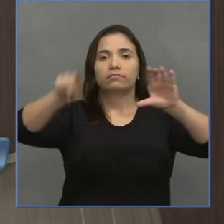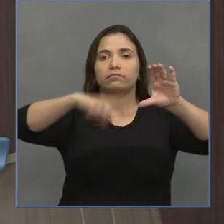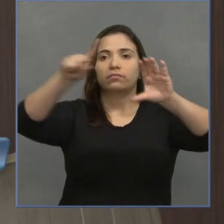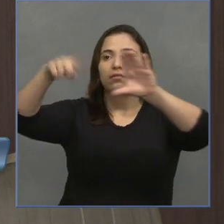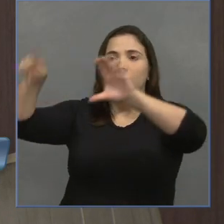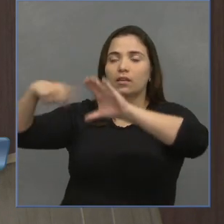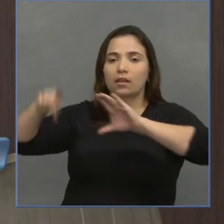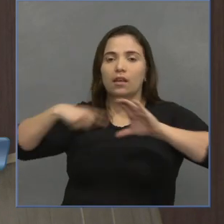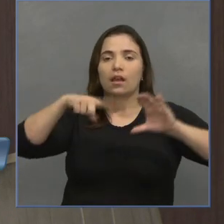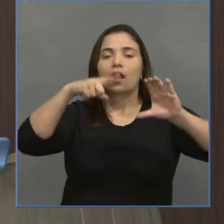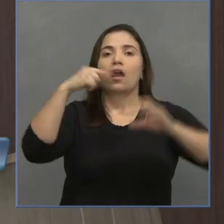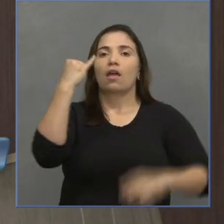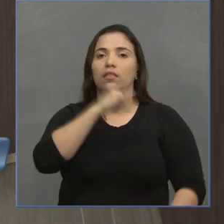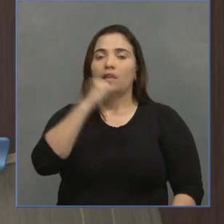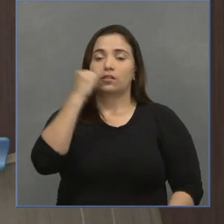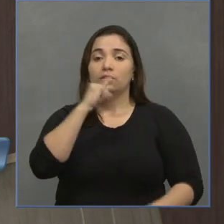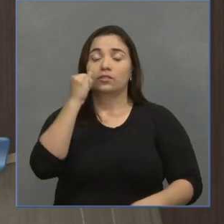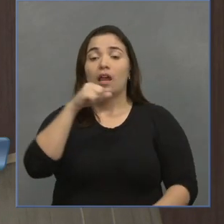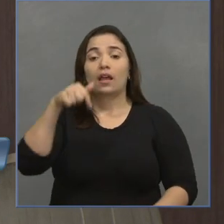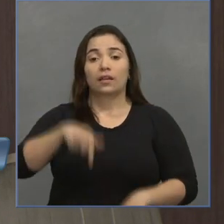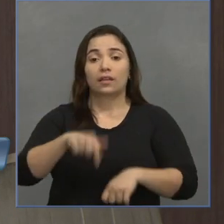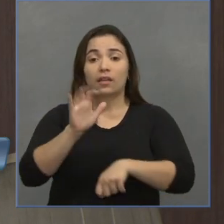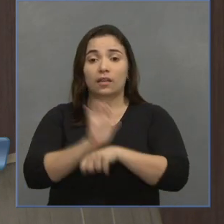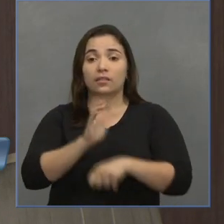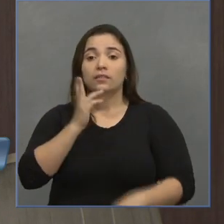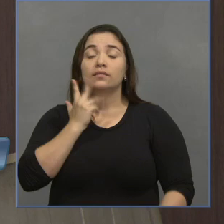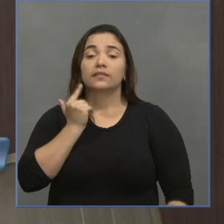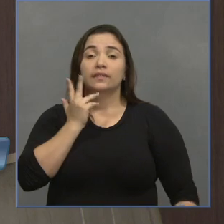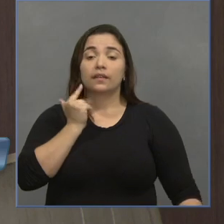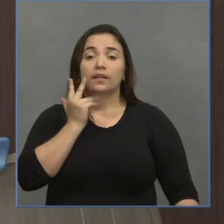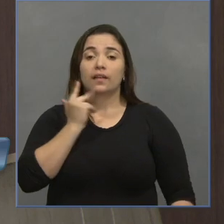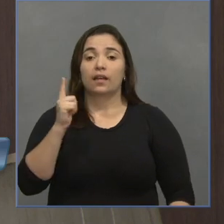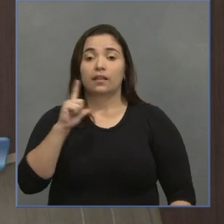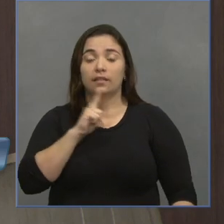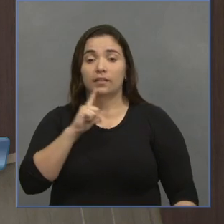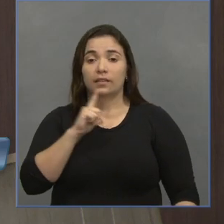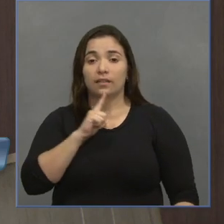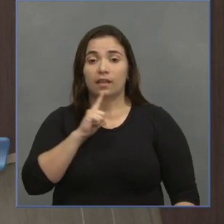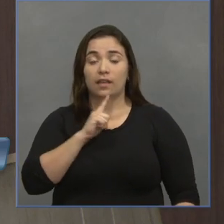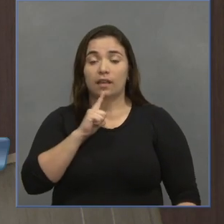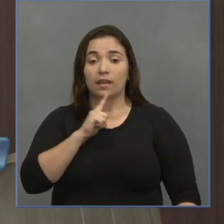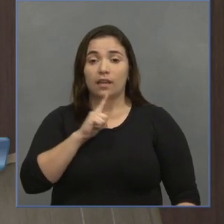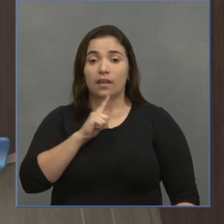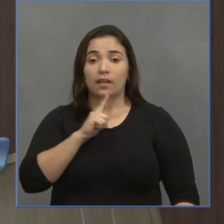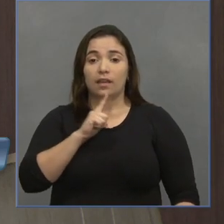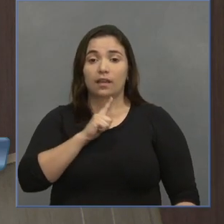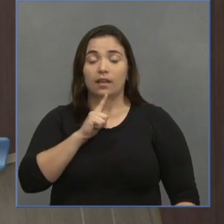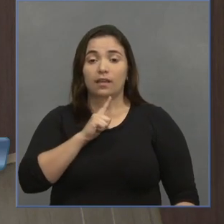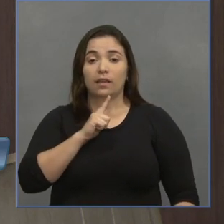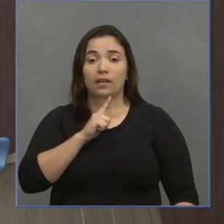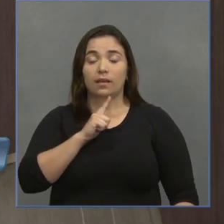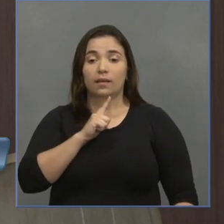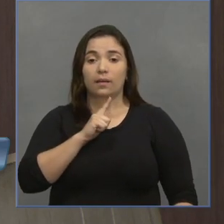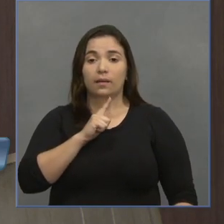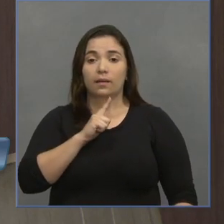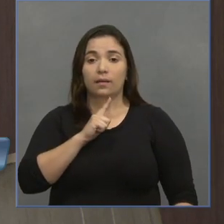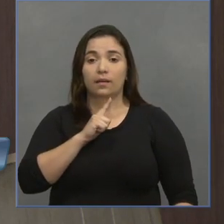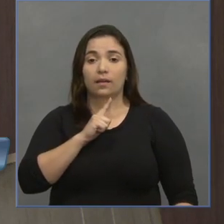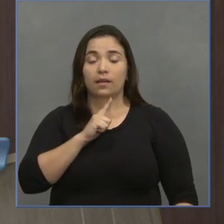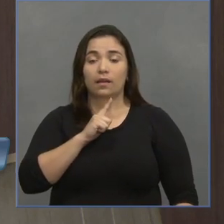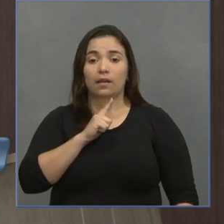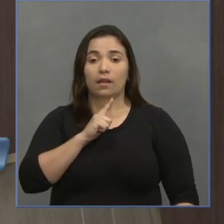elétrica. Isso no estado que tem, um dos estados, com maior capacidade